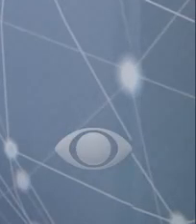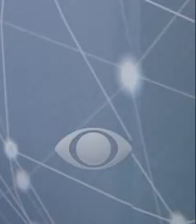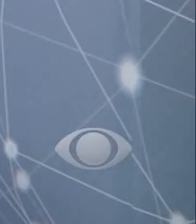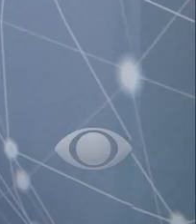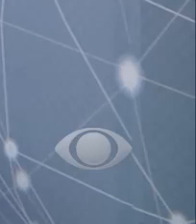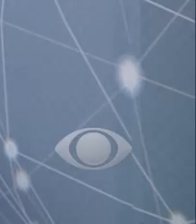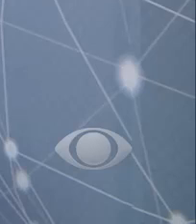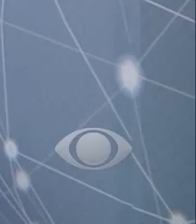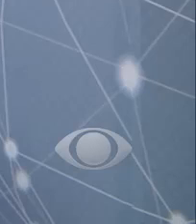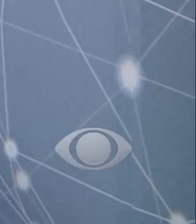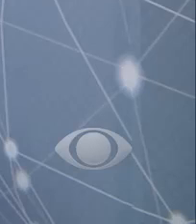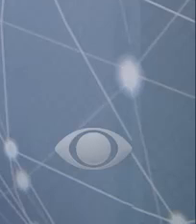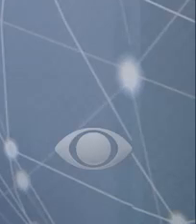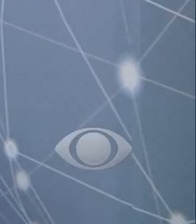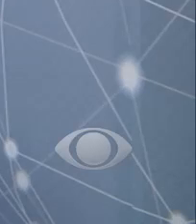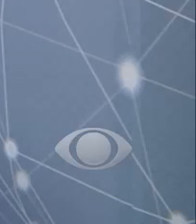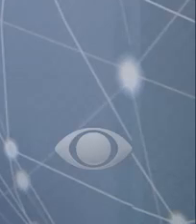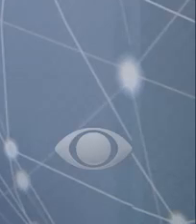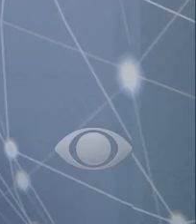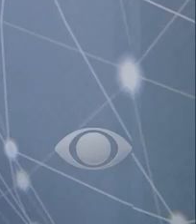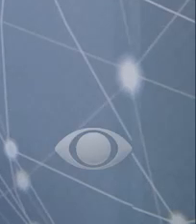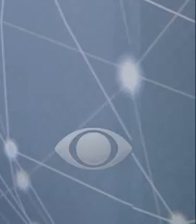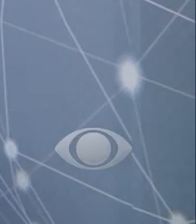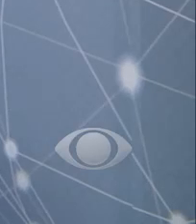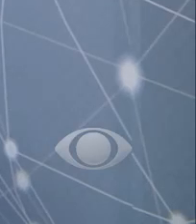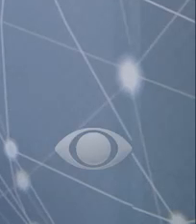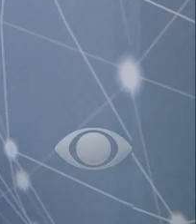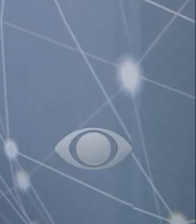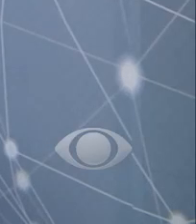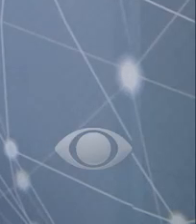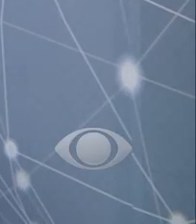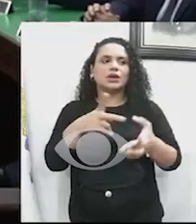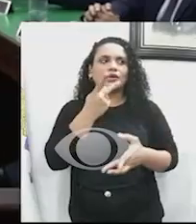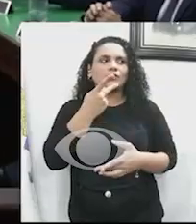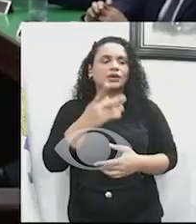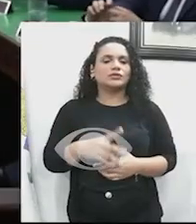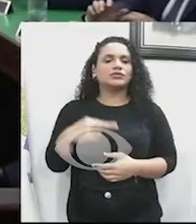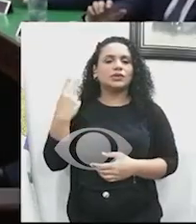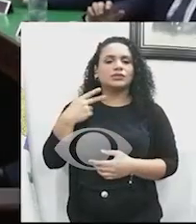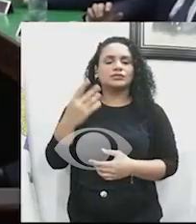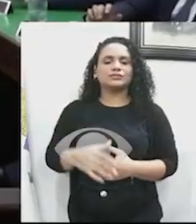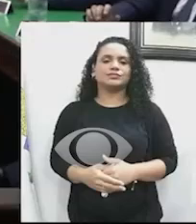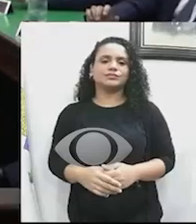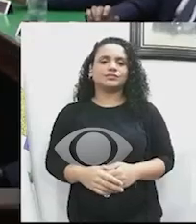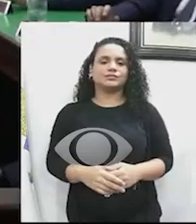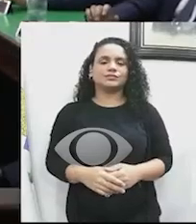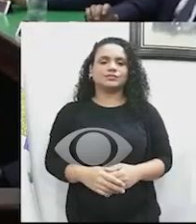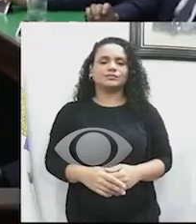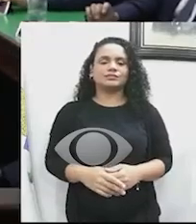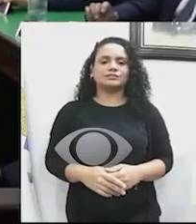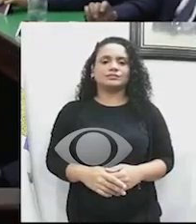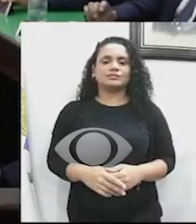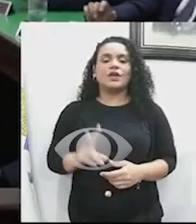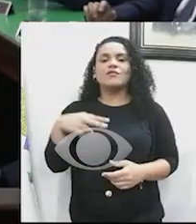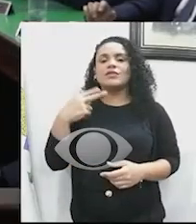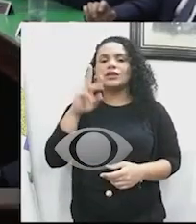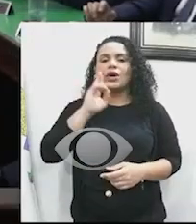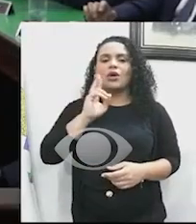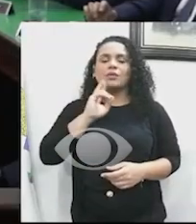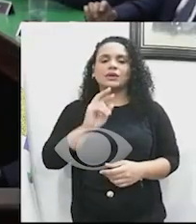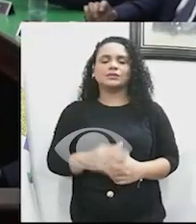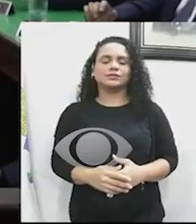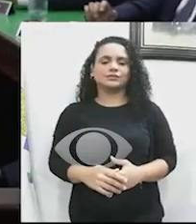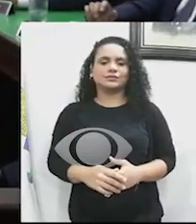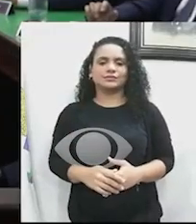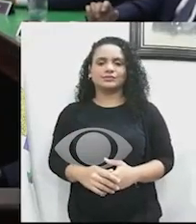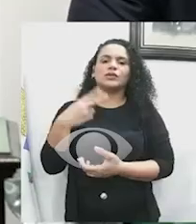prosseguimento de um processo contra o presidente da casa Juninho peruca do podemos a votação ocorreu em sessão extraordinária e teve o placar